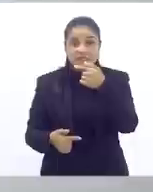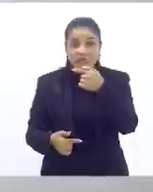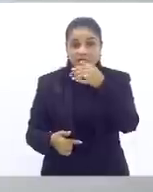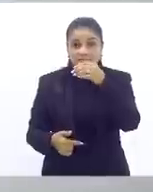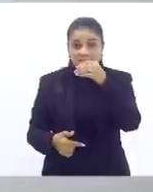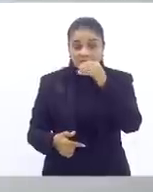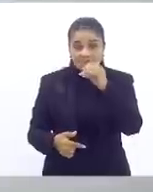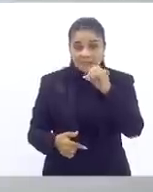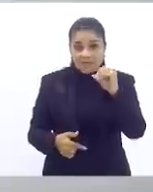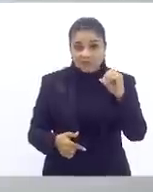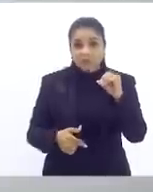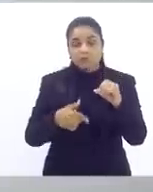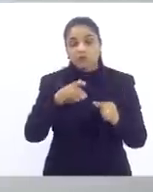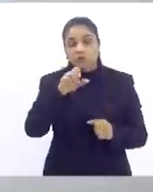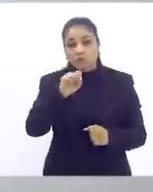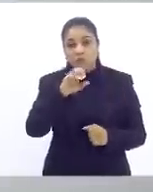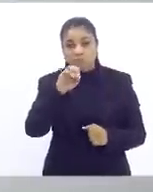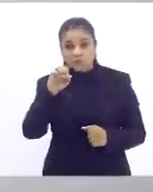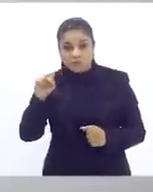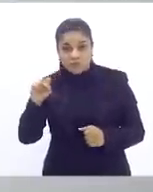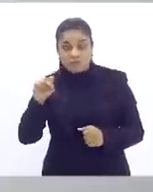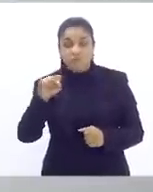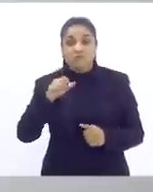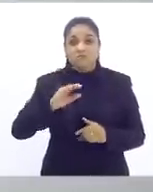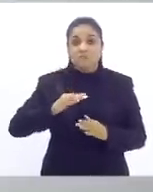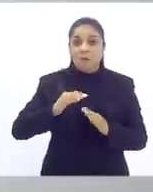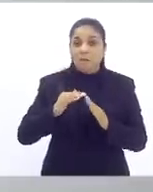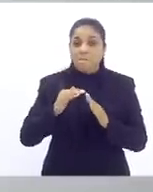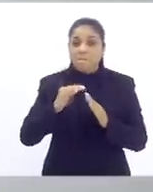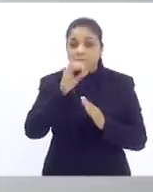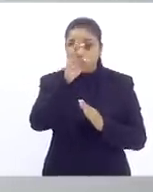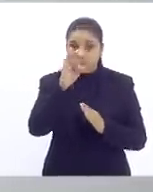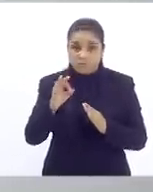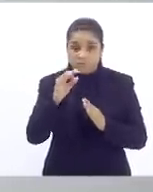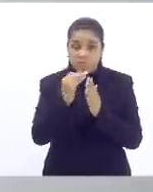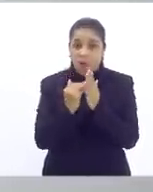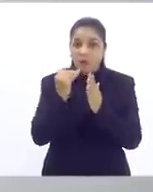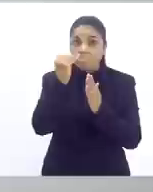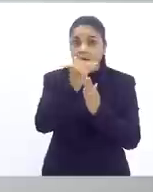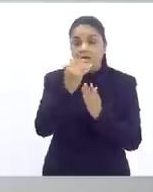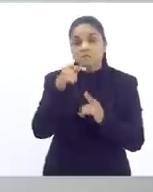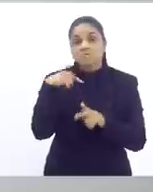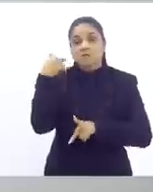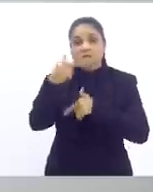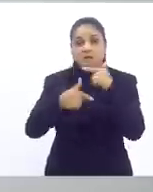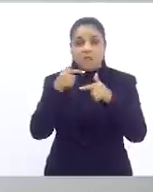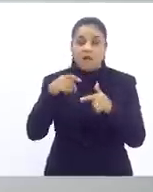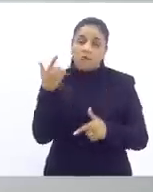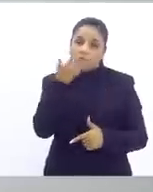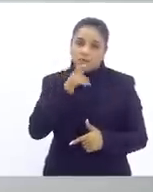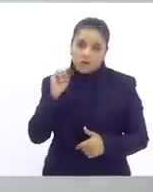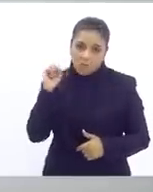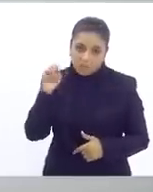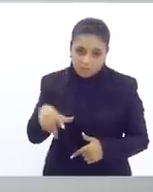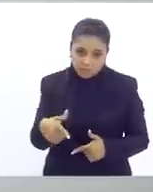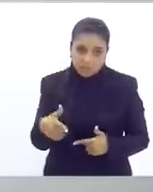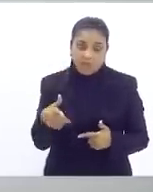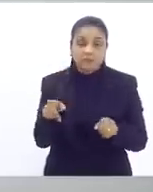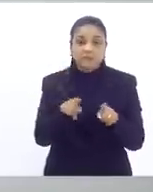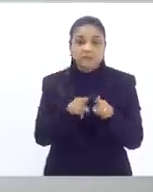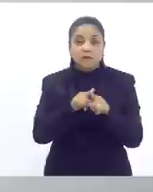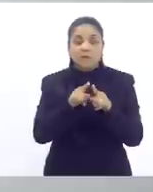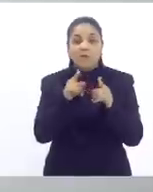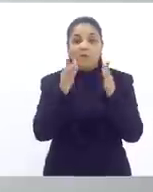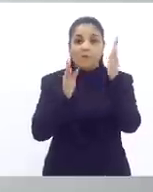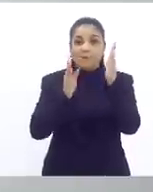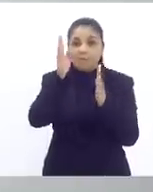a mais do que precisariam trabalhar para se aposentar e por outro deixou no Limbo uma parcela do tempo de